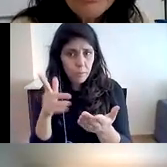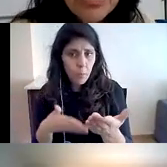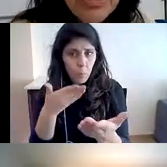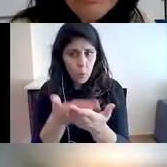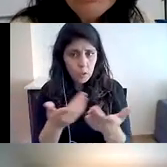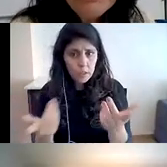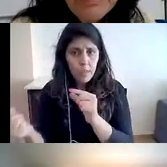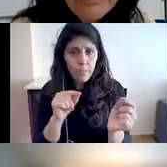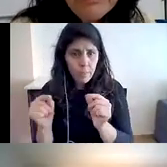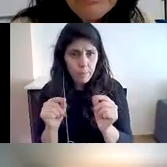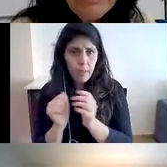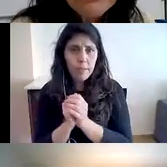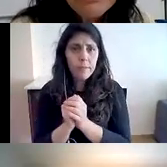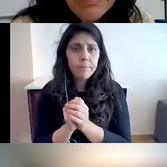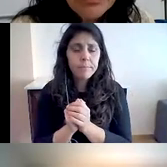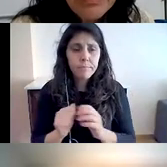debatida